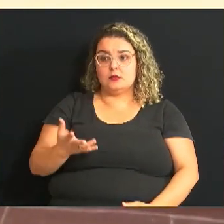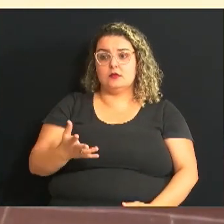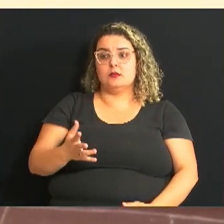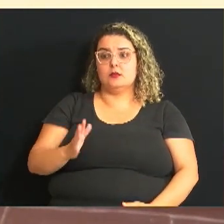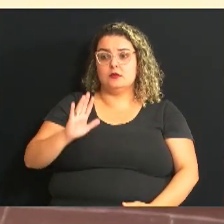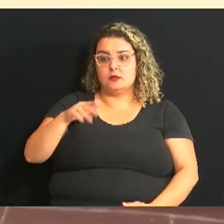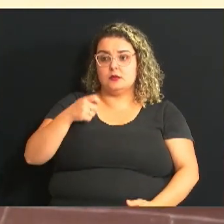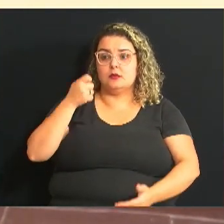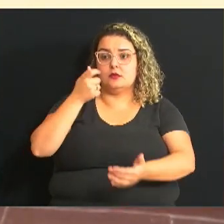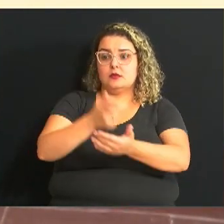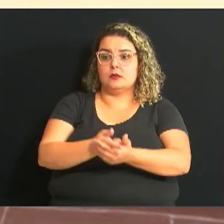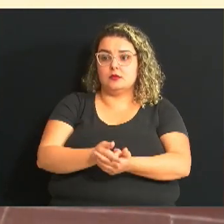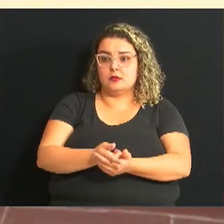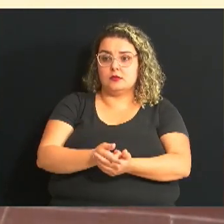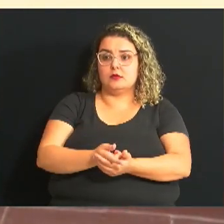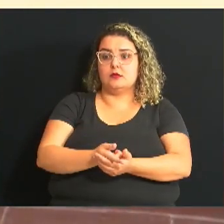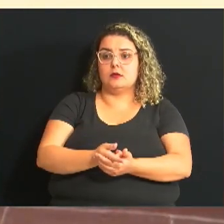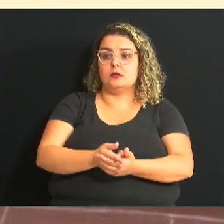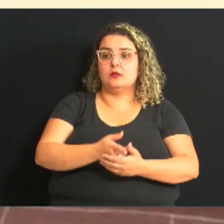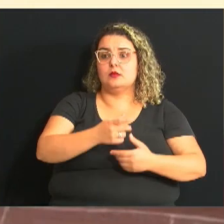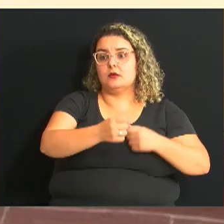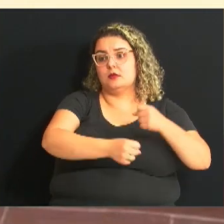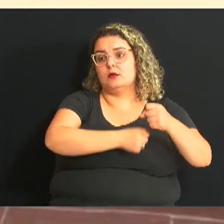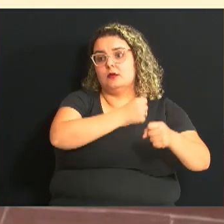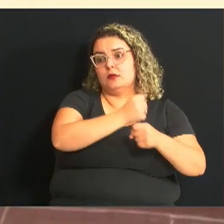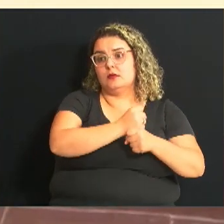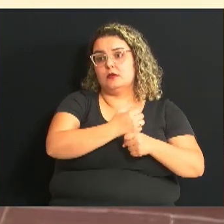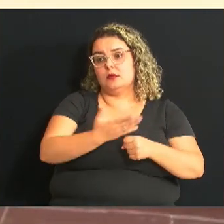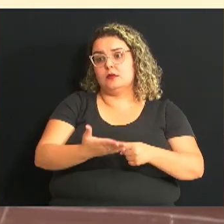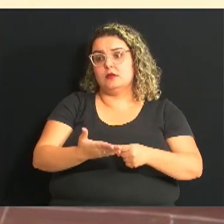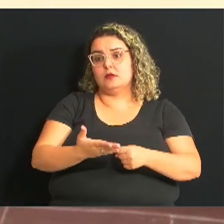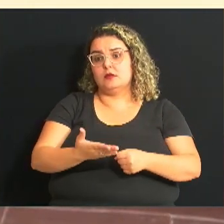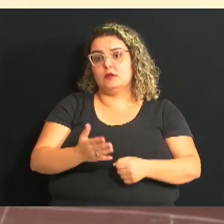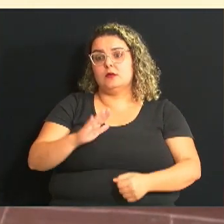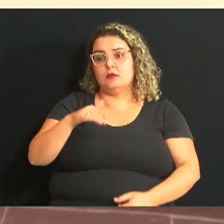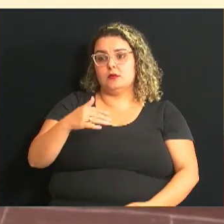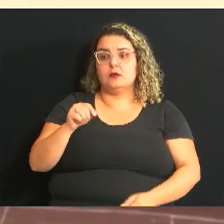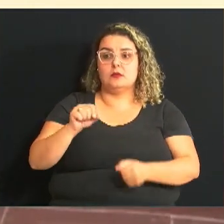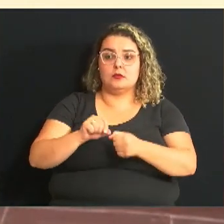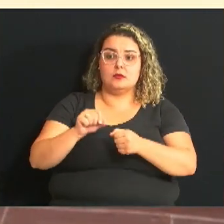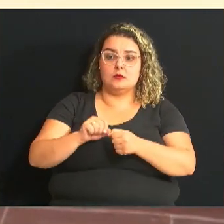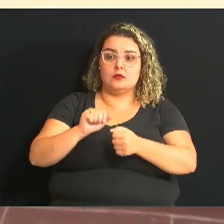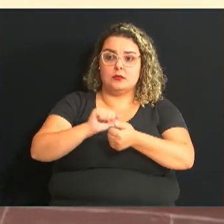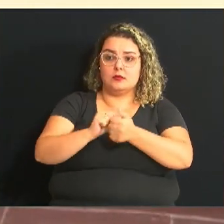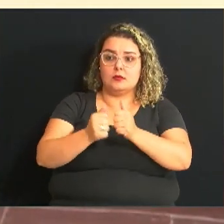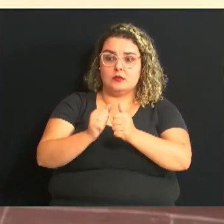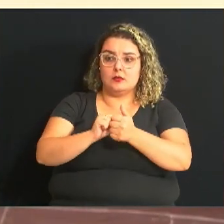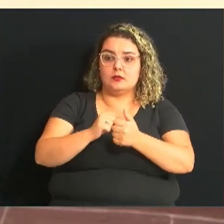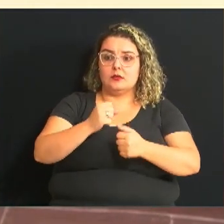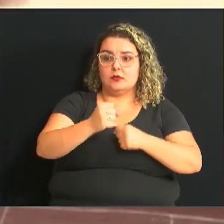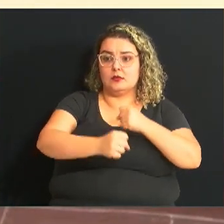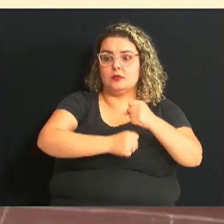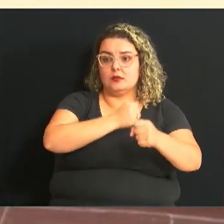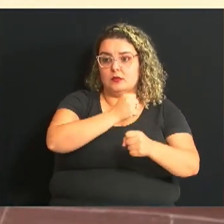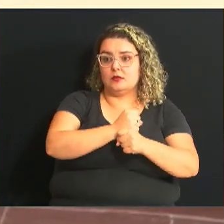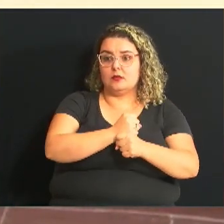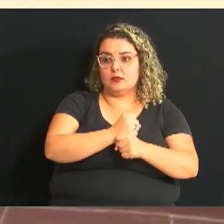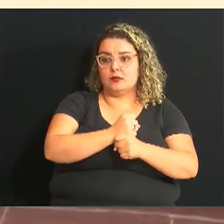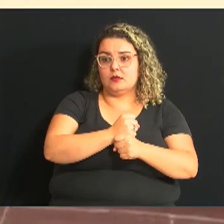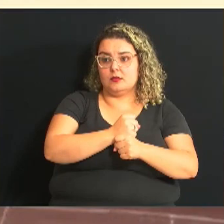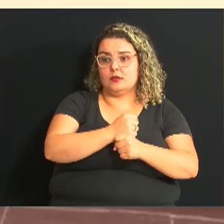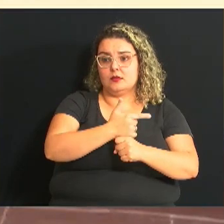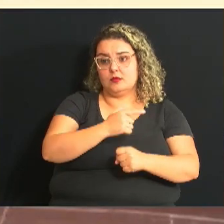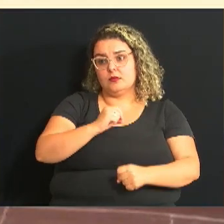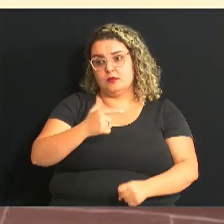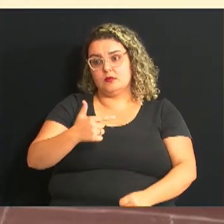pagando R$50 durante o ano, é o valor que você, quando fizer o seu ajuste anual lá de referente a 2023,